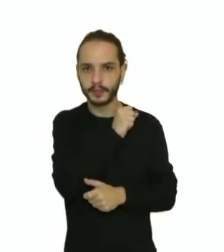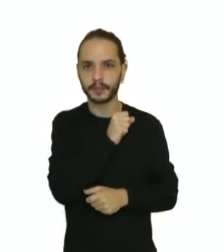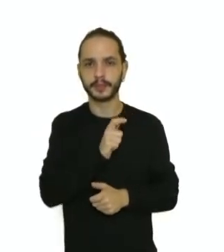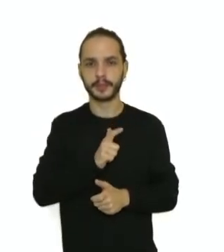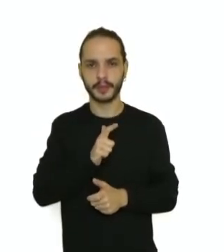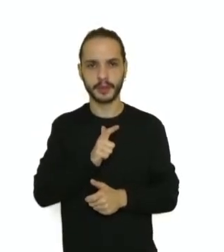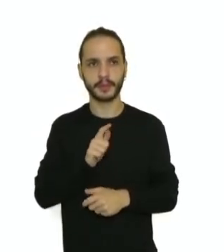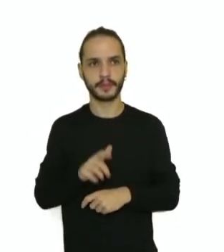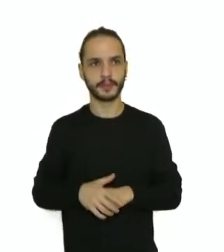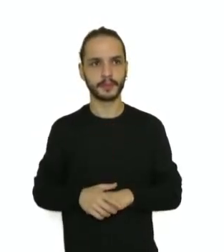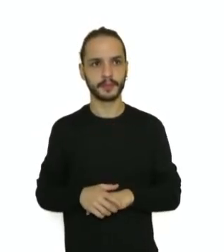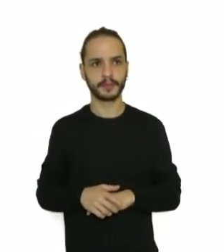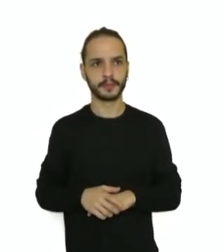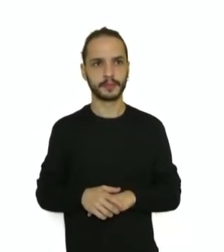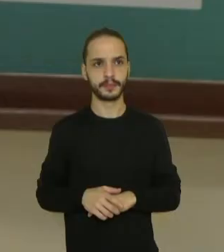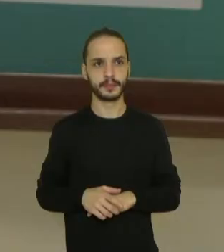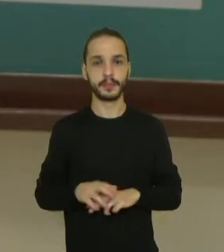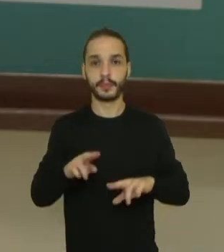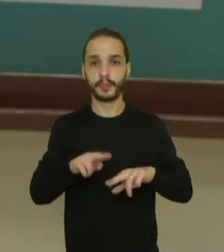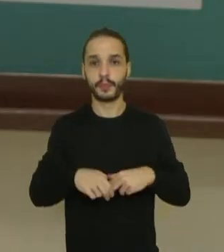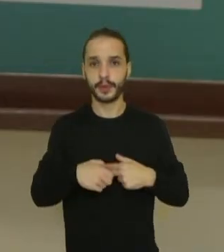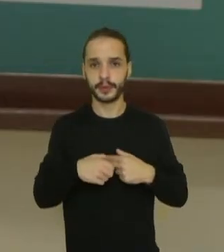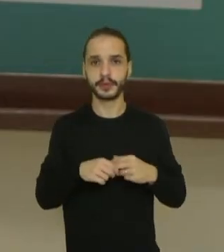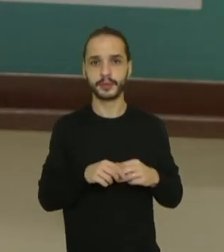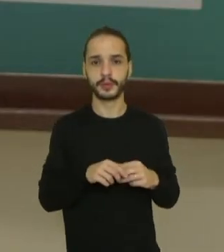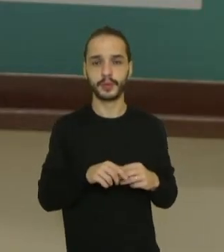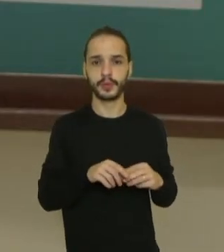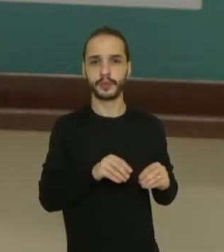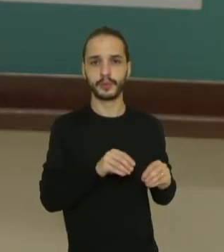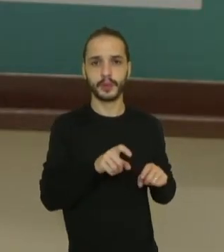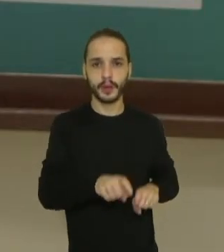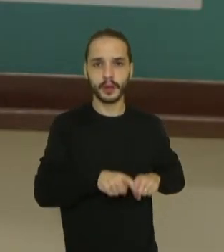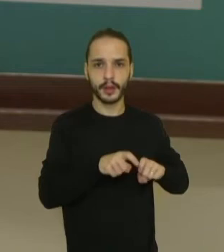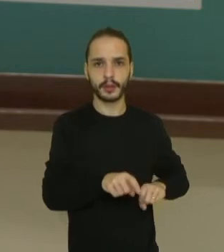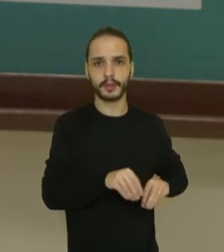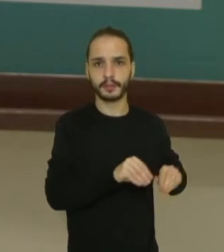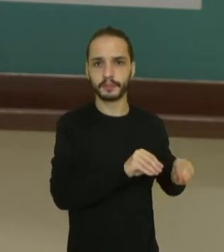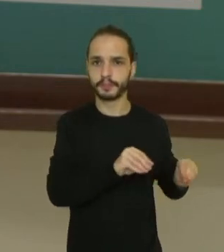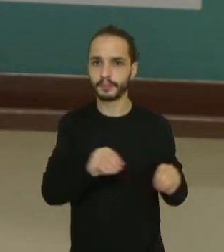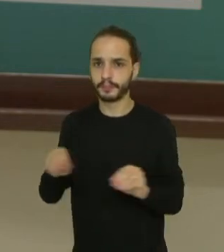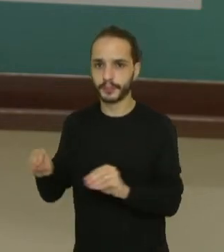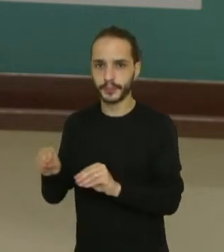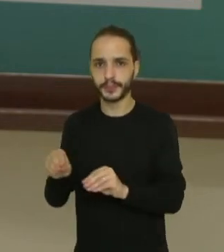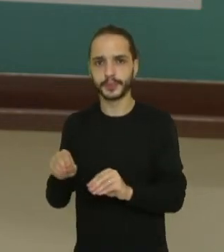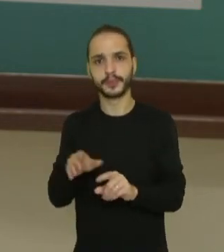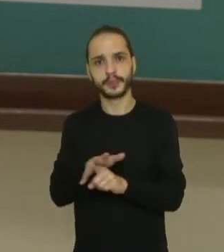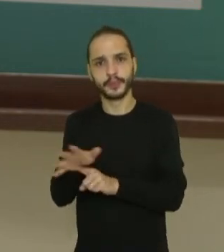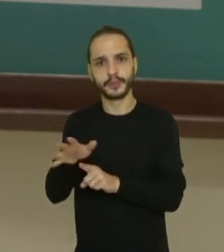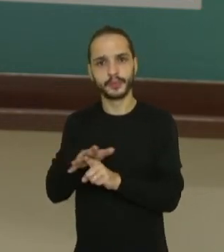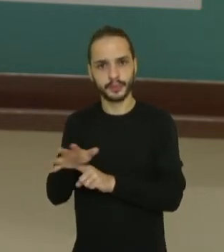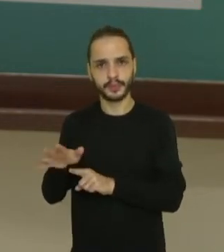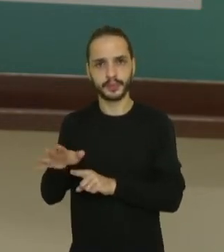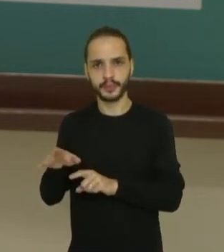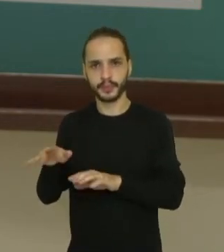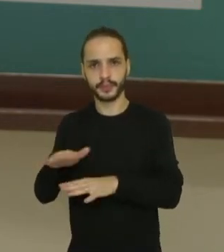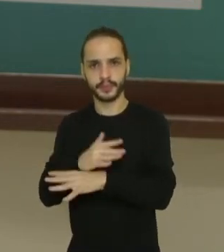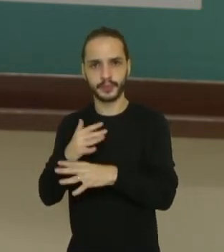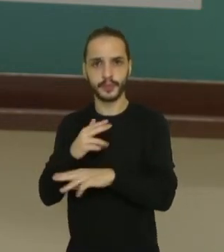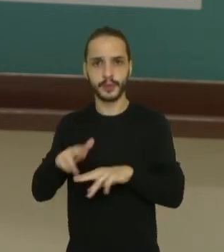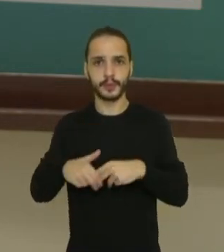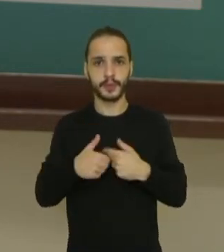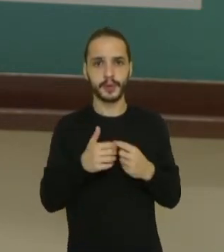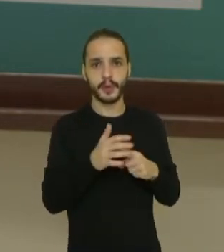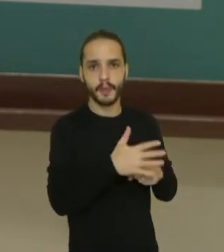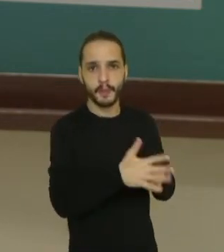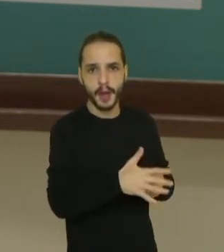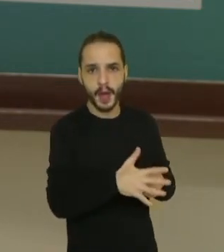região, nesses dois lugares, devido então a um chamado êxodo rural, Com a ampliação do uso de máquinas agrícolas, as pessoas perderam seu emprego